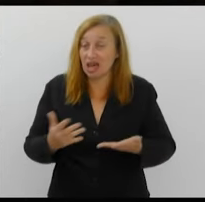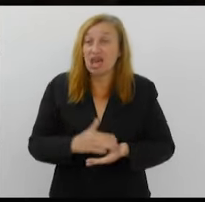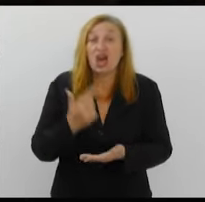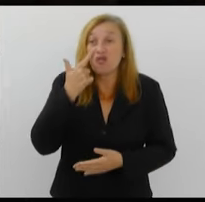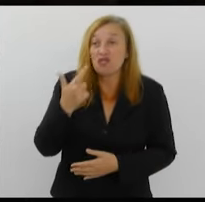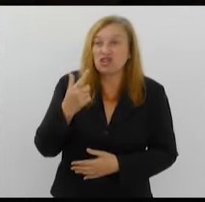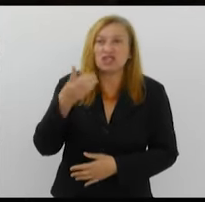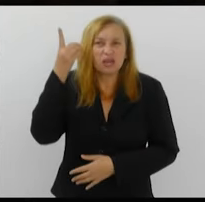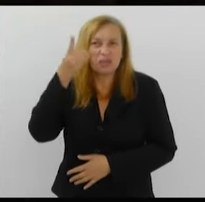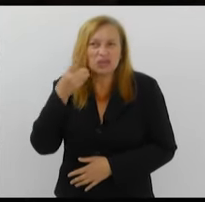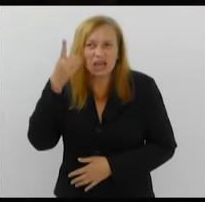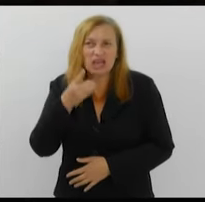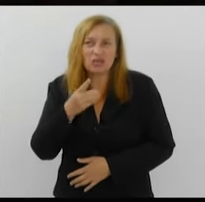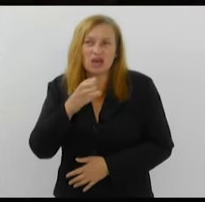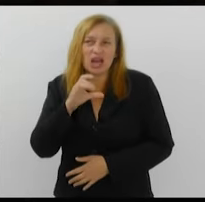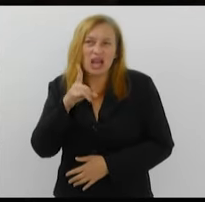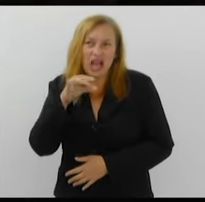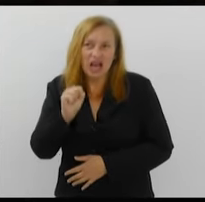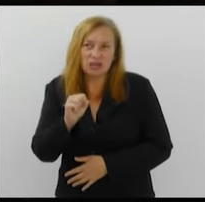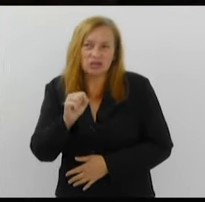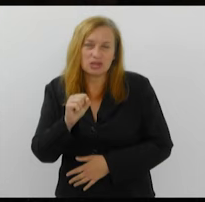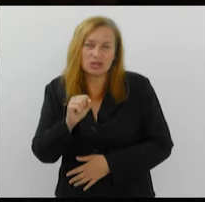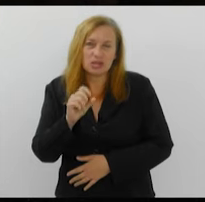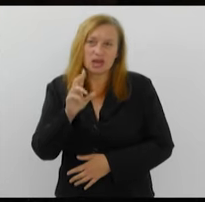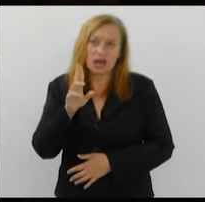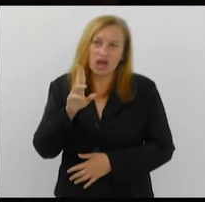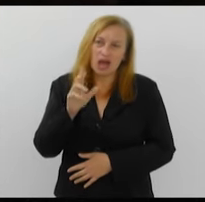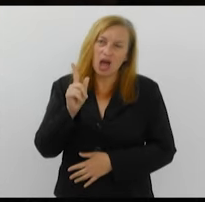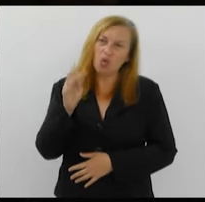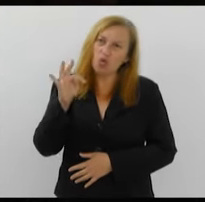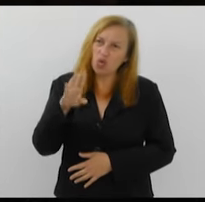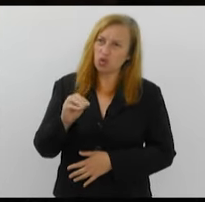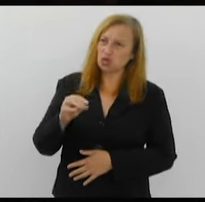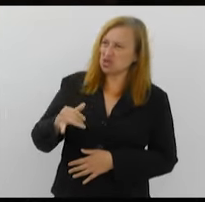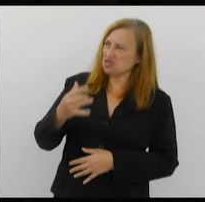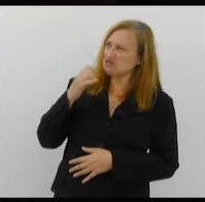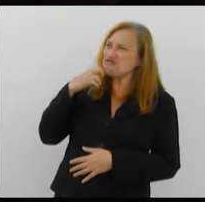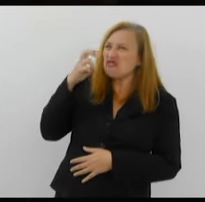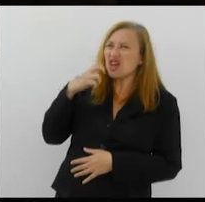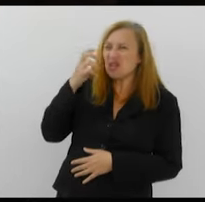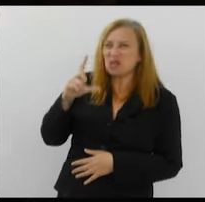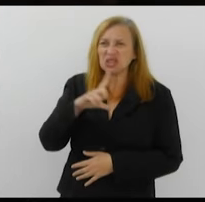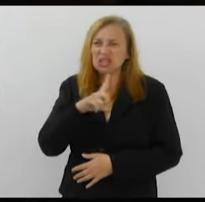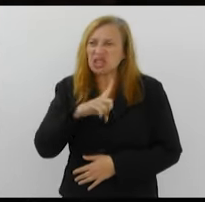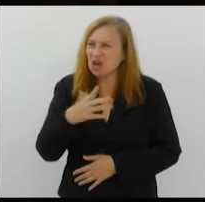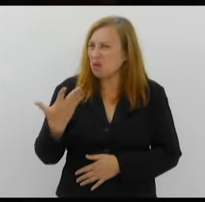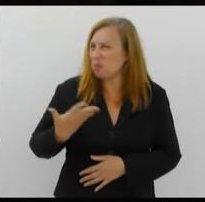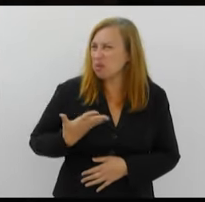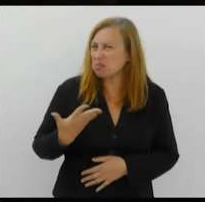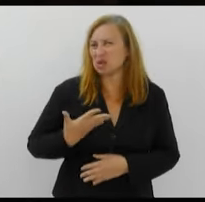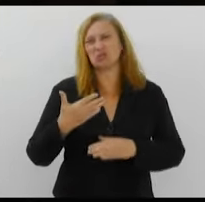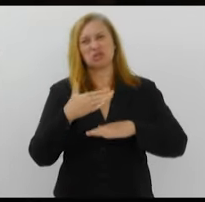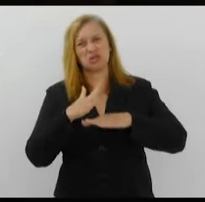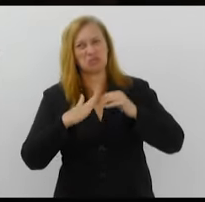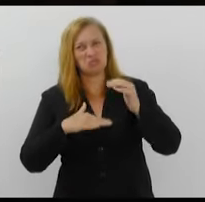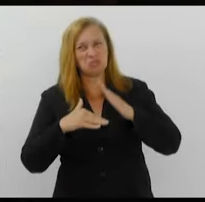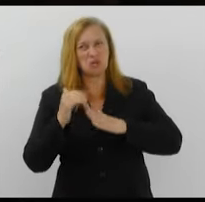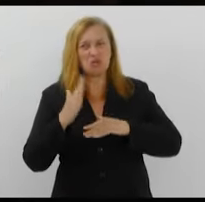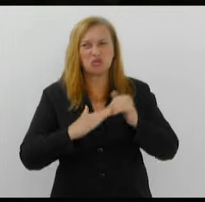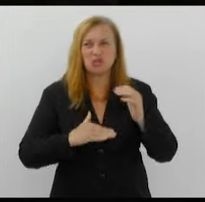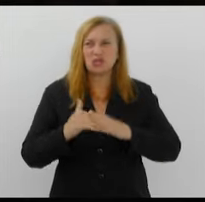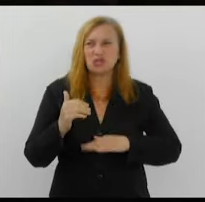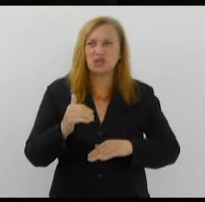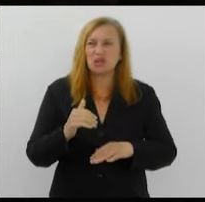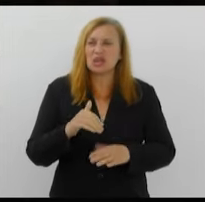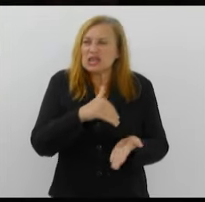Carlos Augusto e devo imaginar que vergonha ele deve sentir de ter como colega de profissão o incompetente